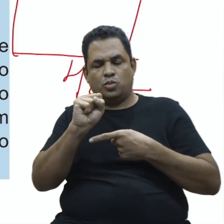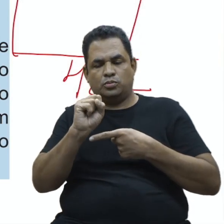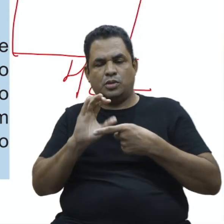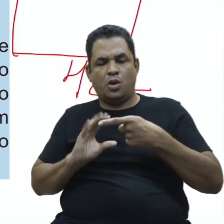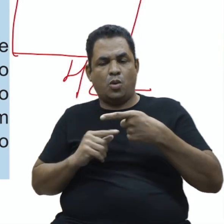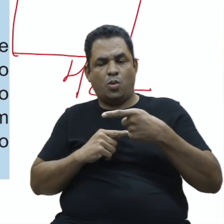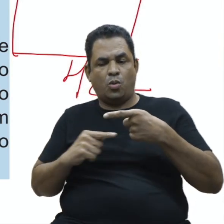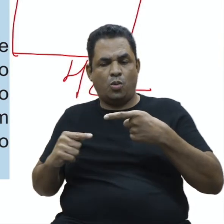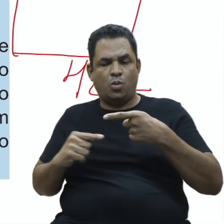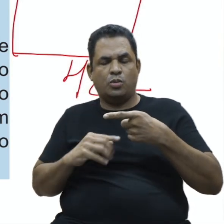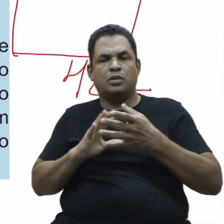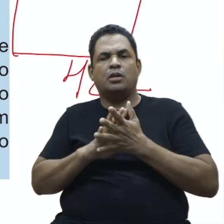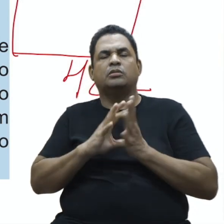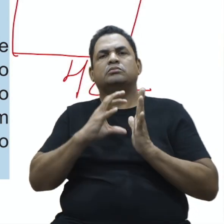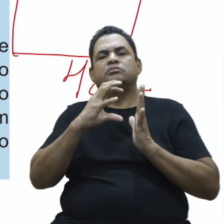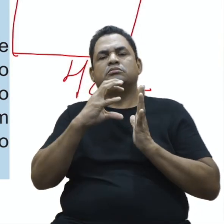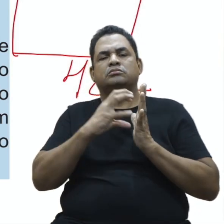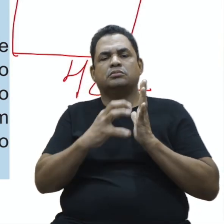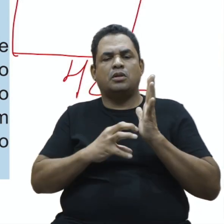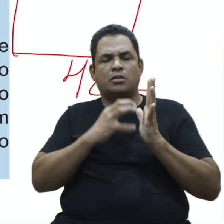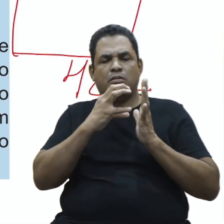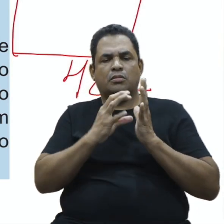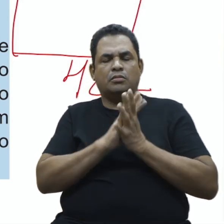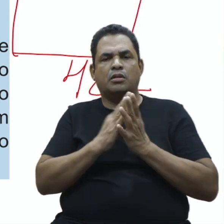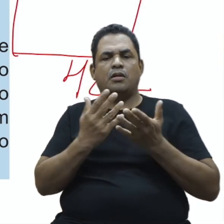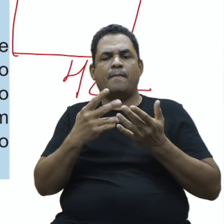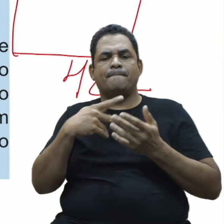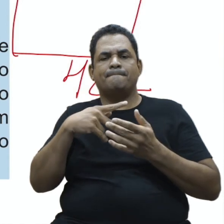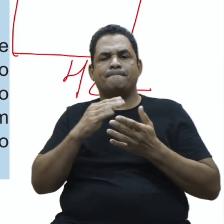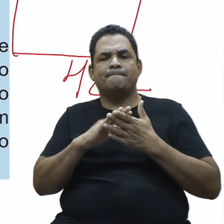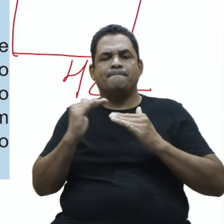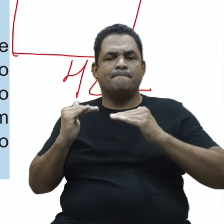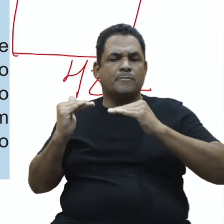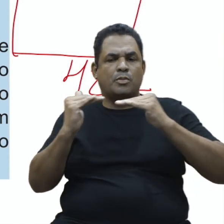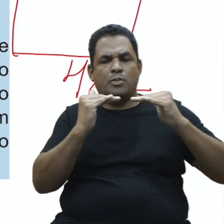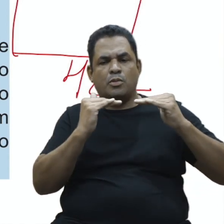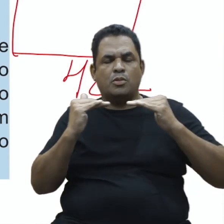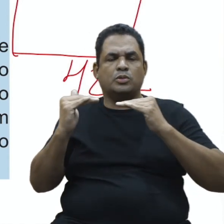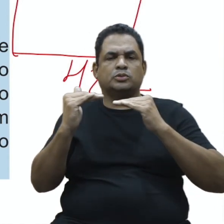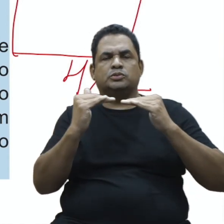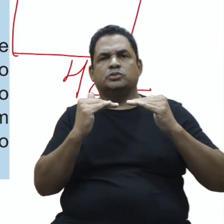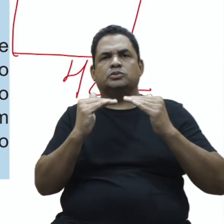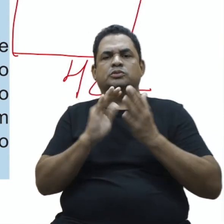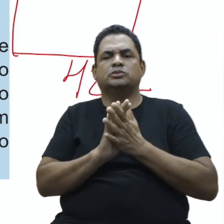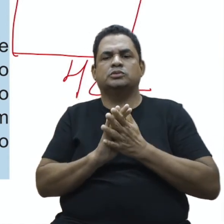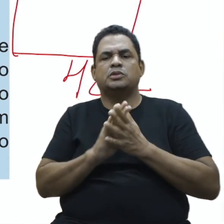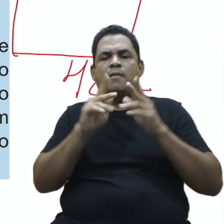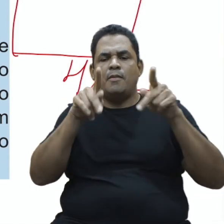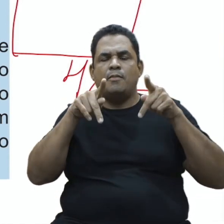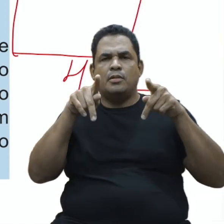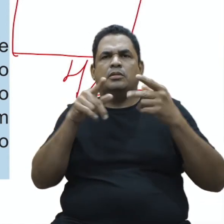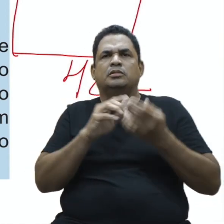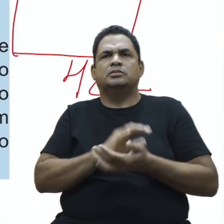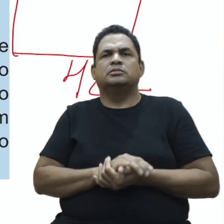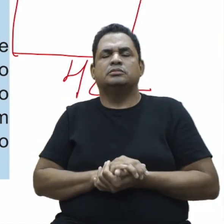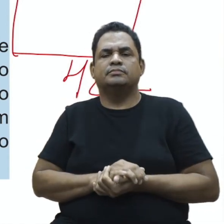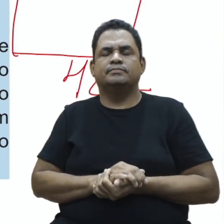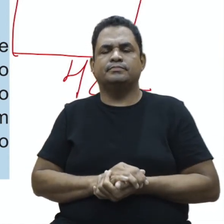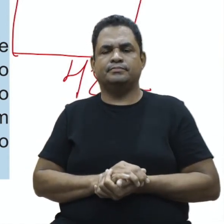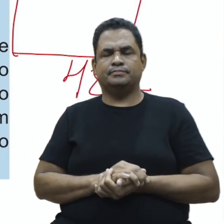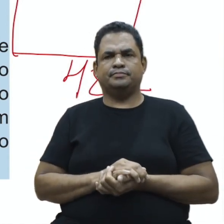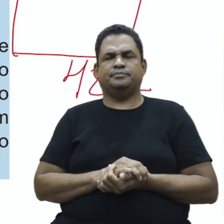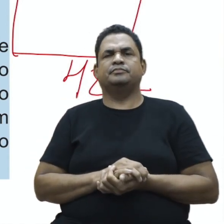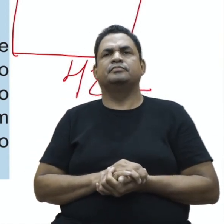de partidos e pela proporcionalidade da sua população. Então, digamos assim, um partido,